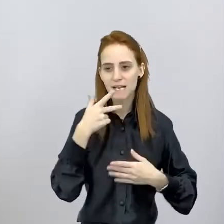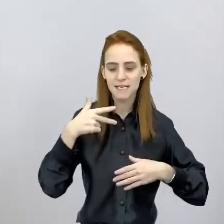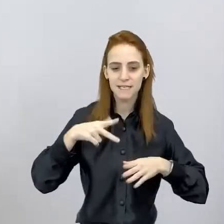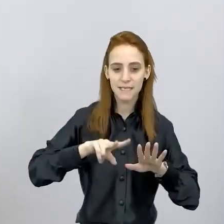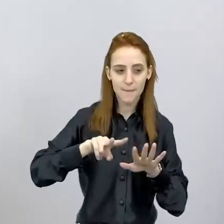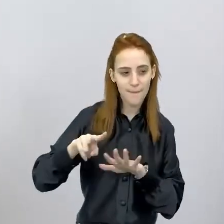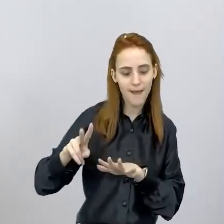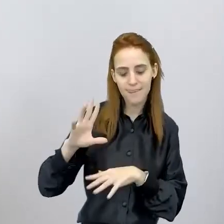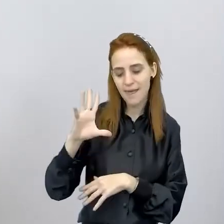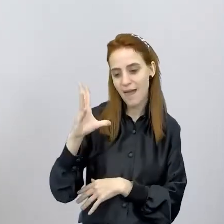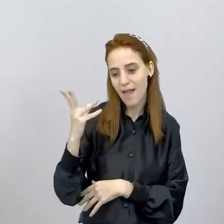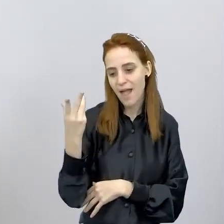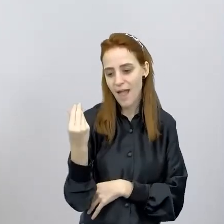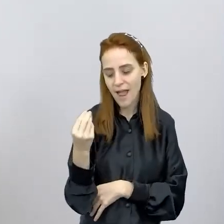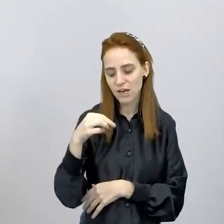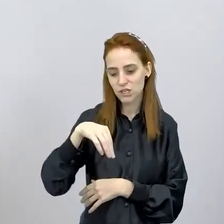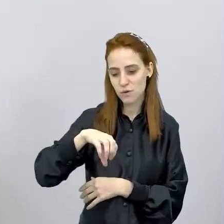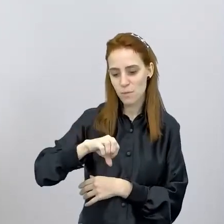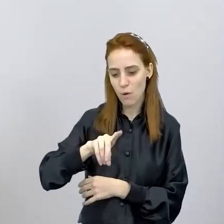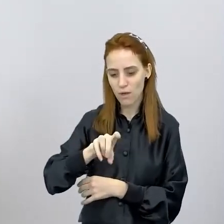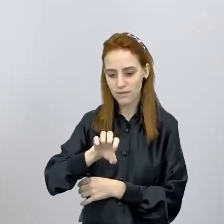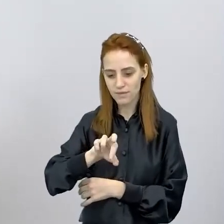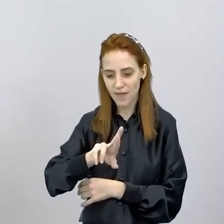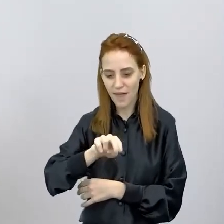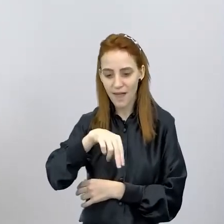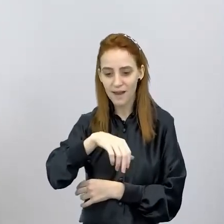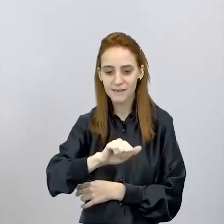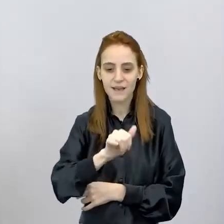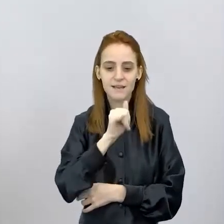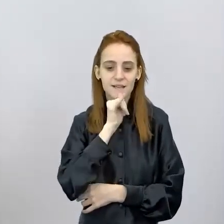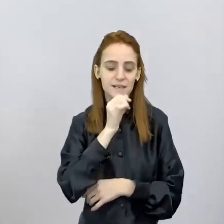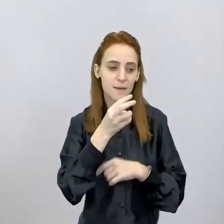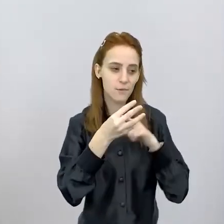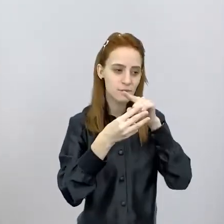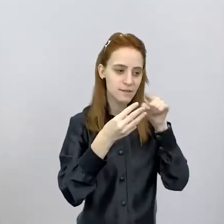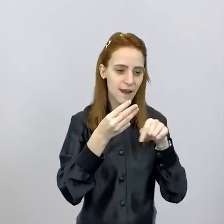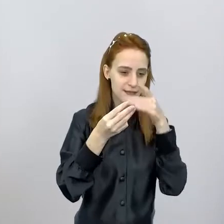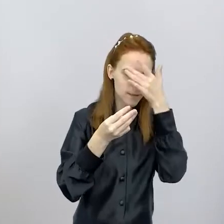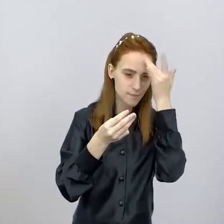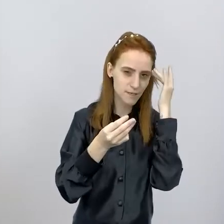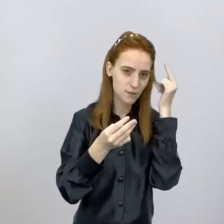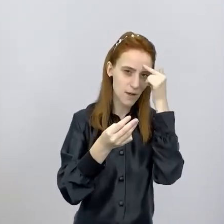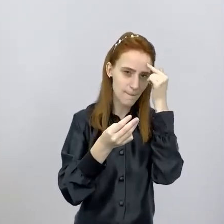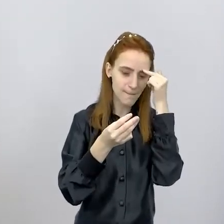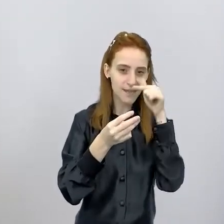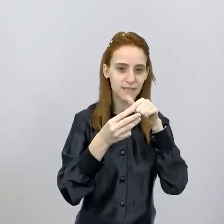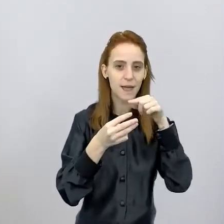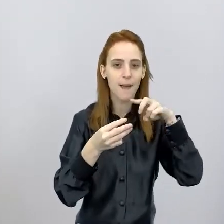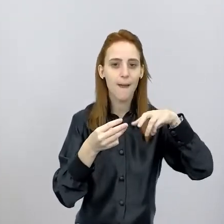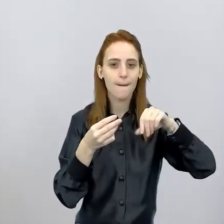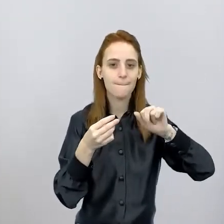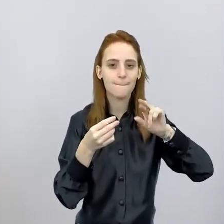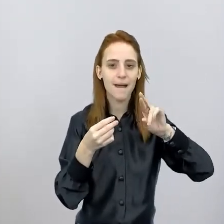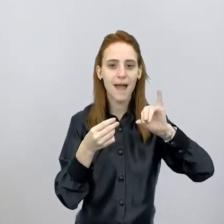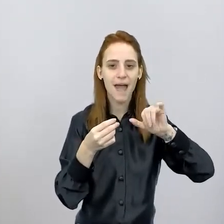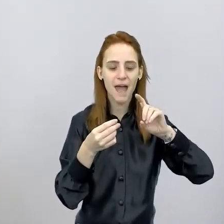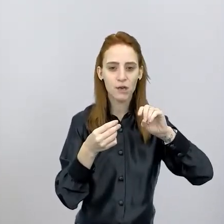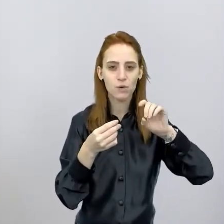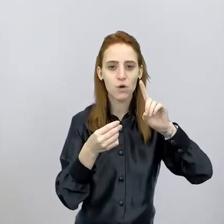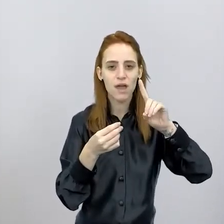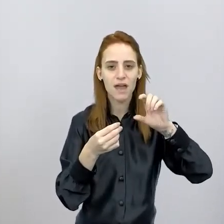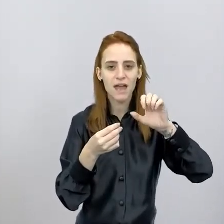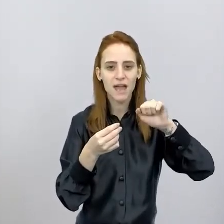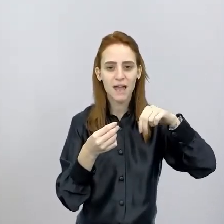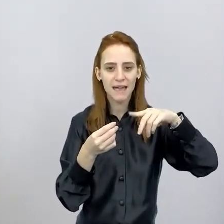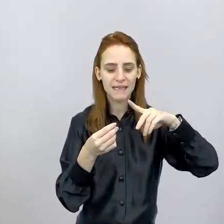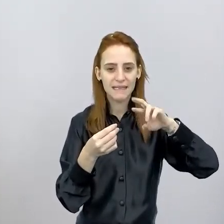Moderna, você tem lá 3 pessoas principais na minha cabeça, né? O Mário de Andrade, o Oswaldo de Andrade e o